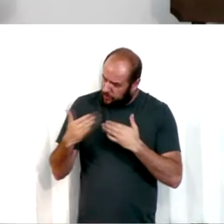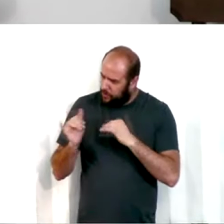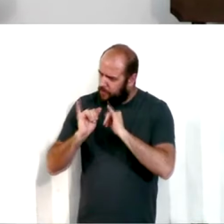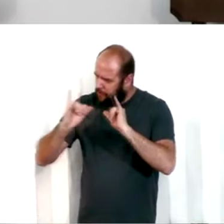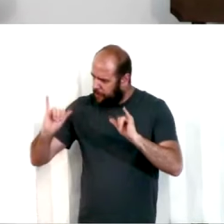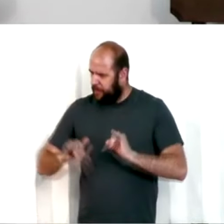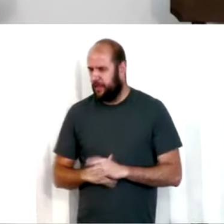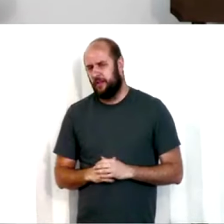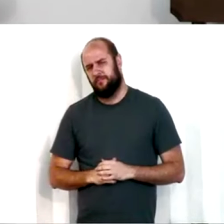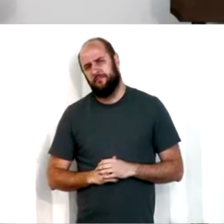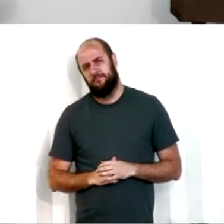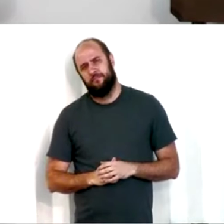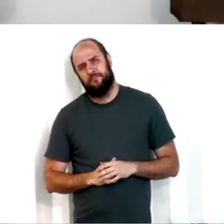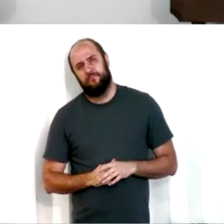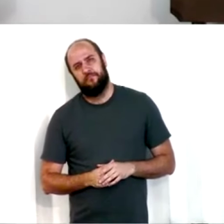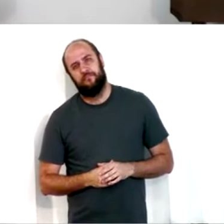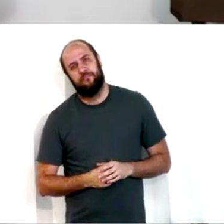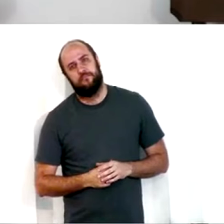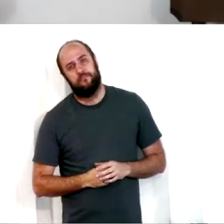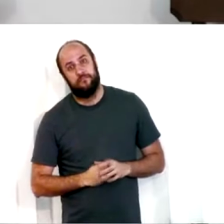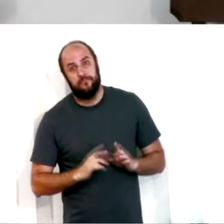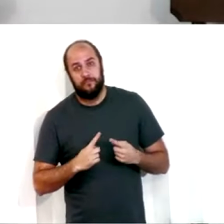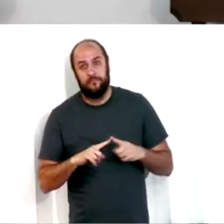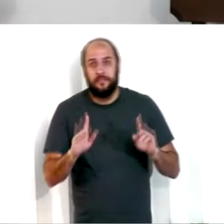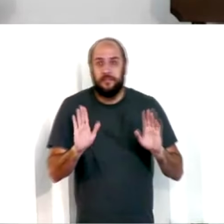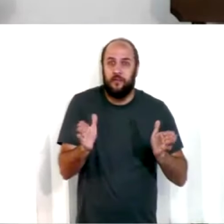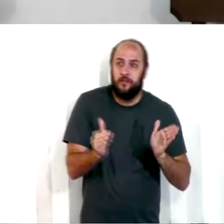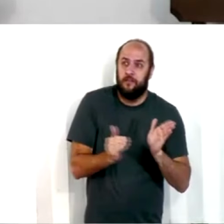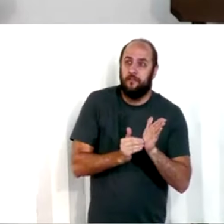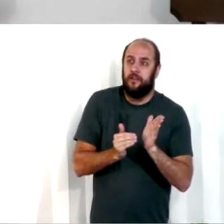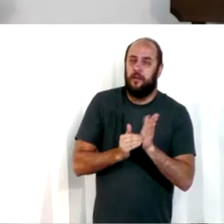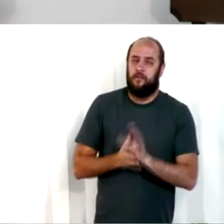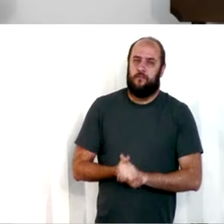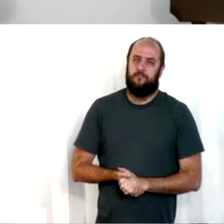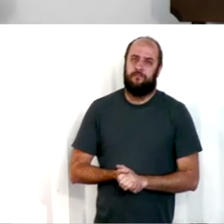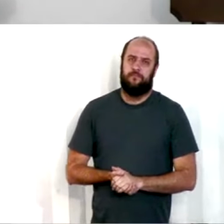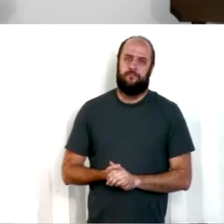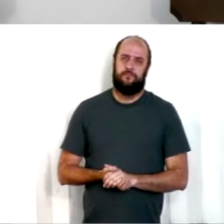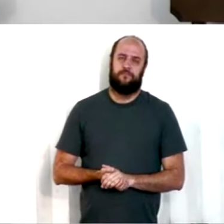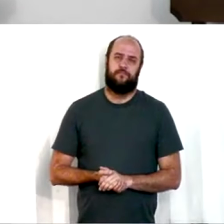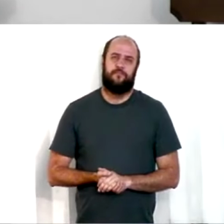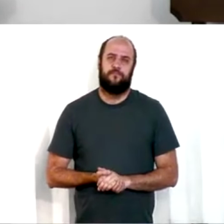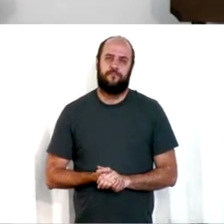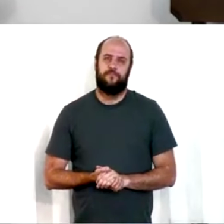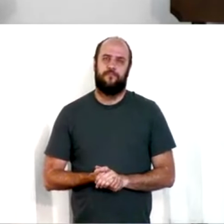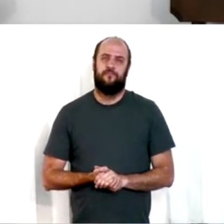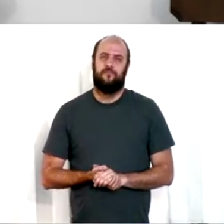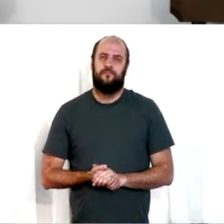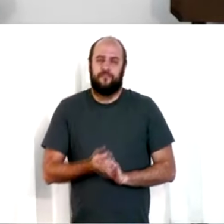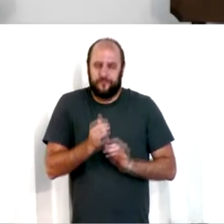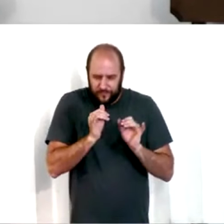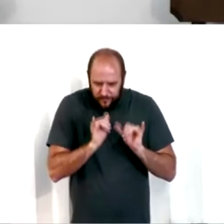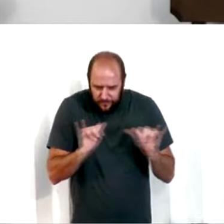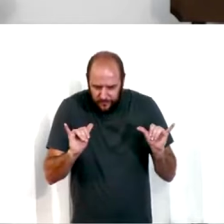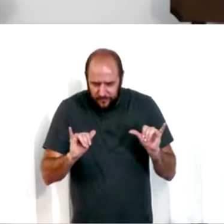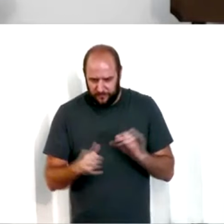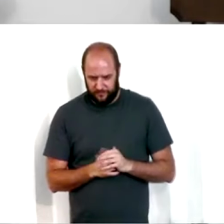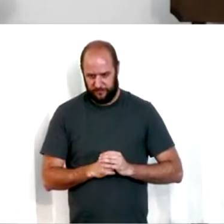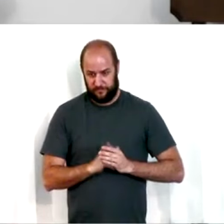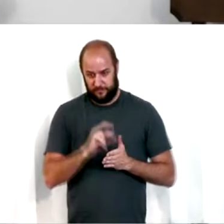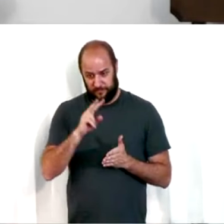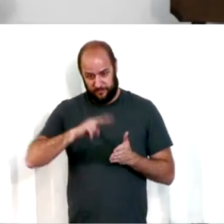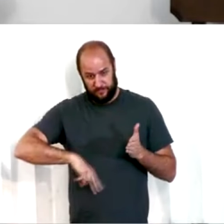aqui. Mas agora, para concluir, eu gostaria de ler